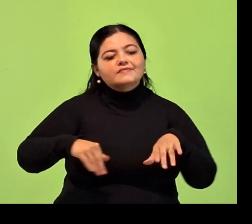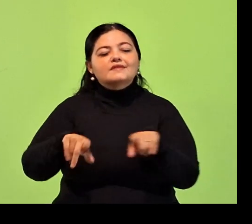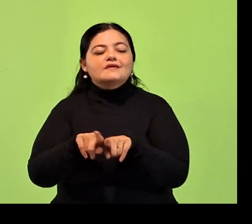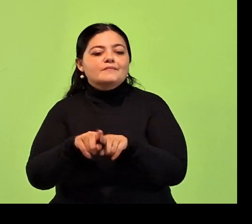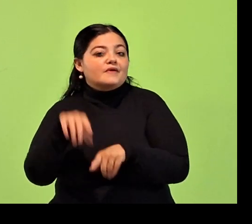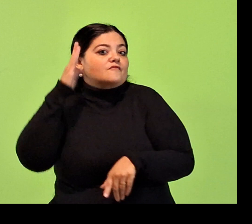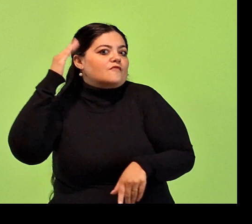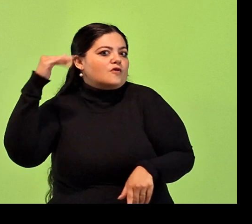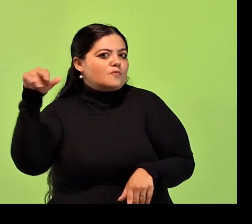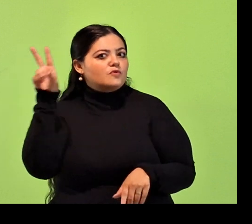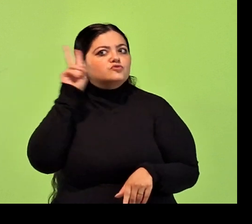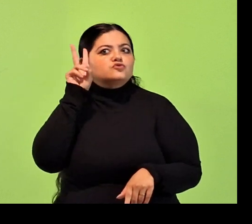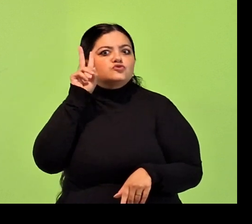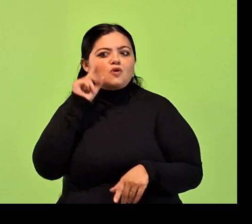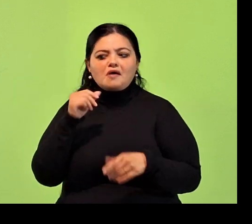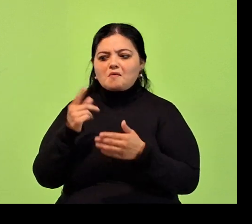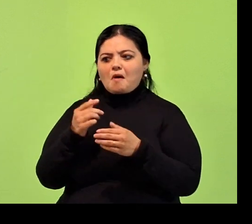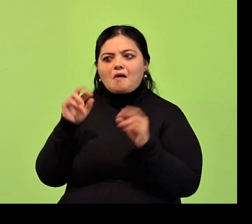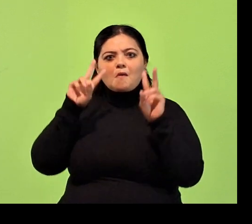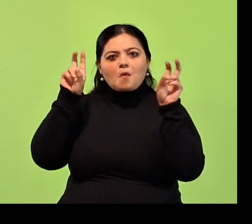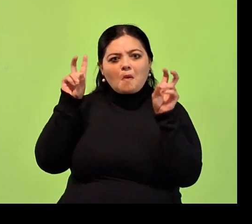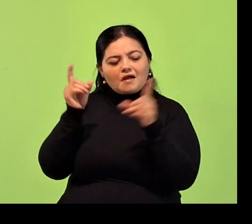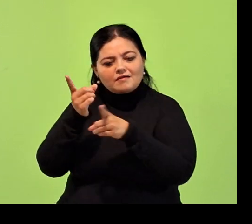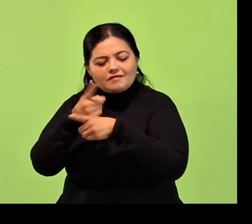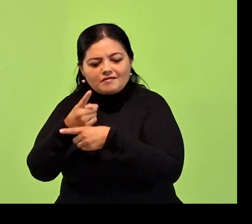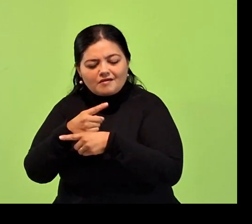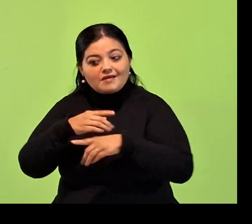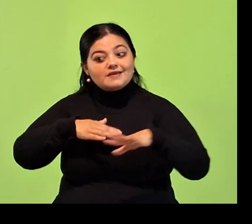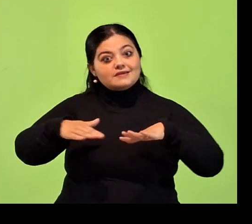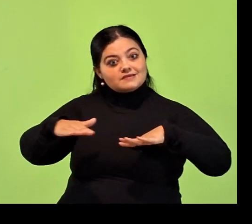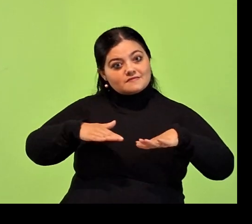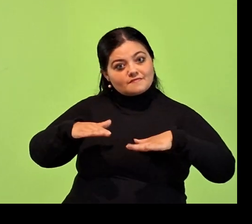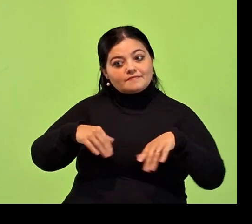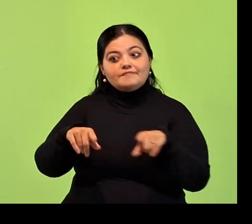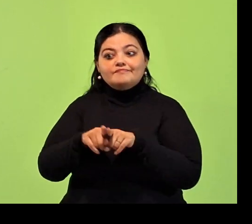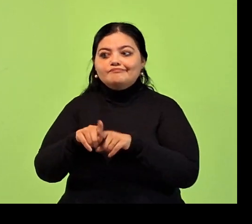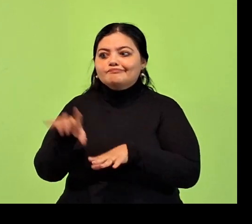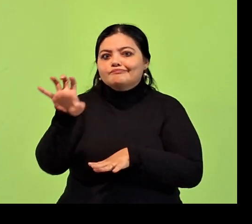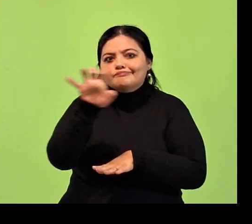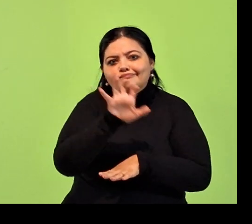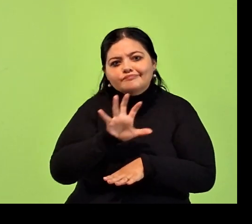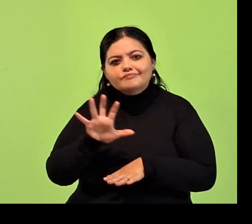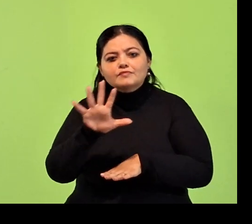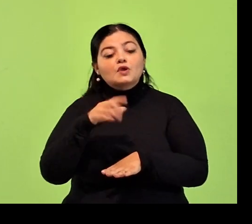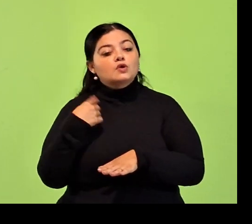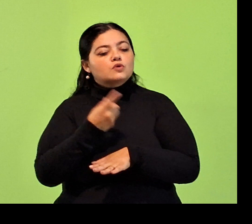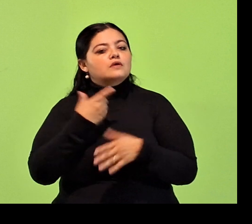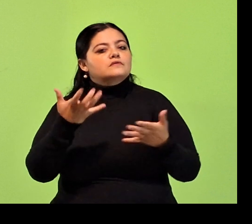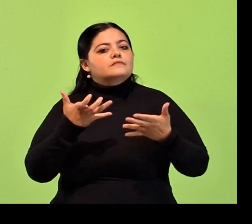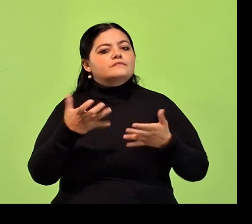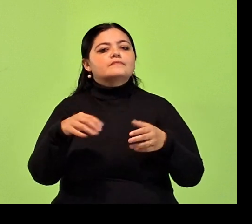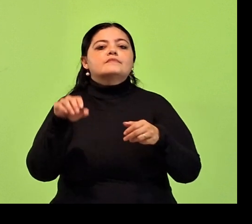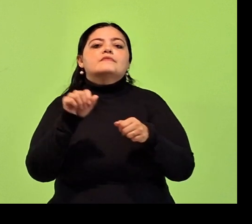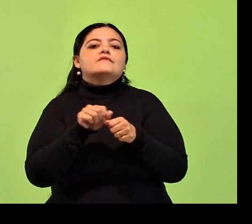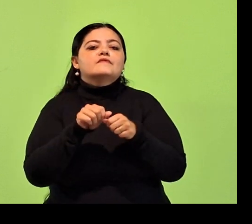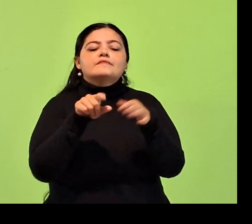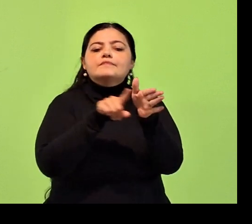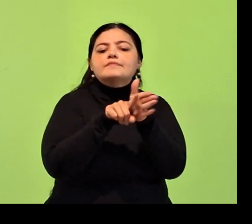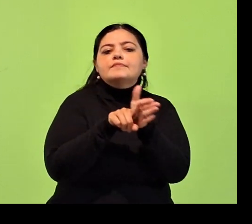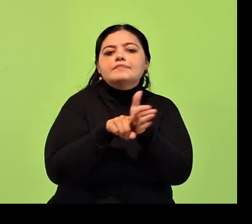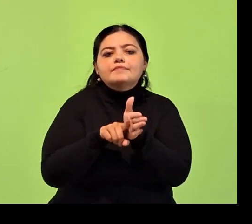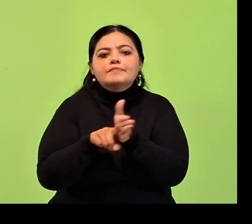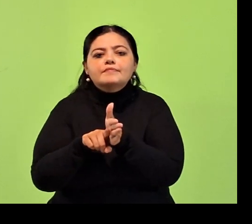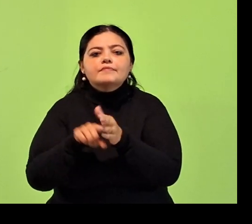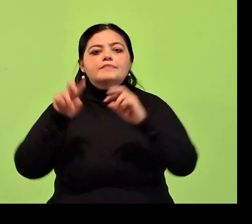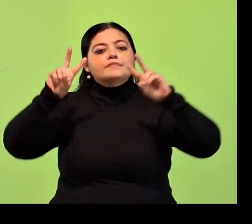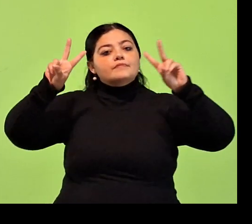historicamente colocados como marginais em seus próprios tempos, espaços e territórios, pretendemos realizar uma investigação autoral sobre a